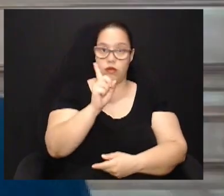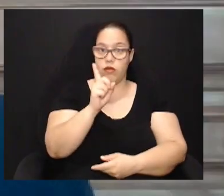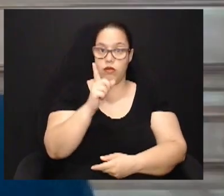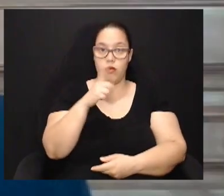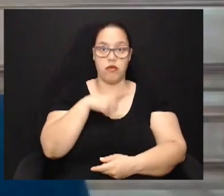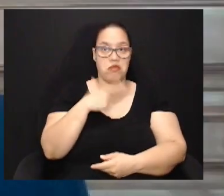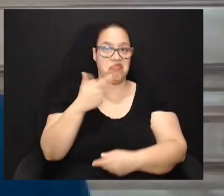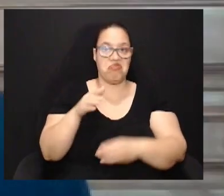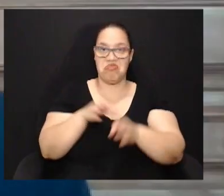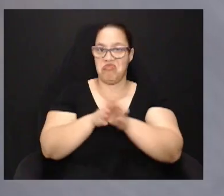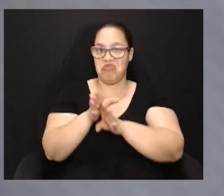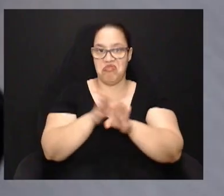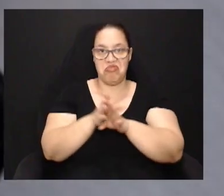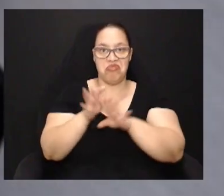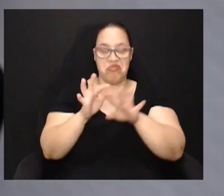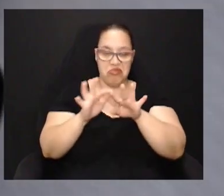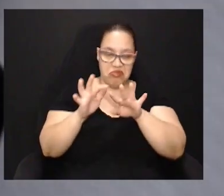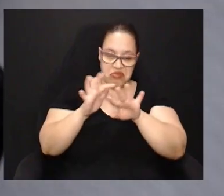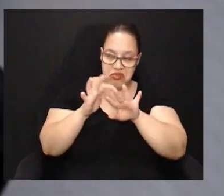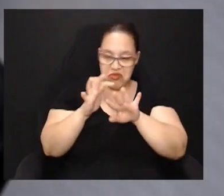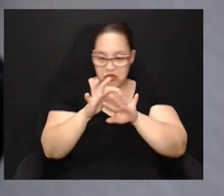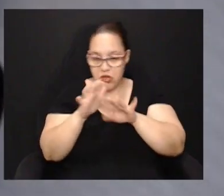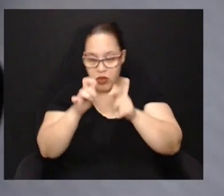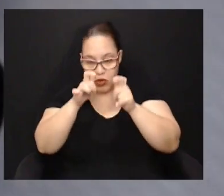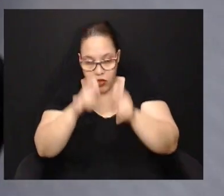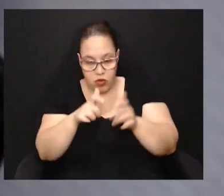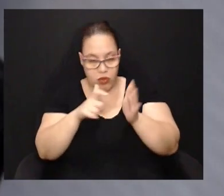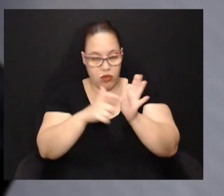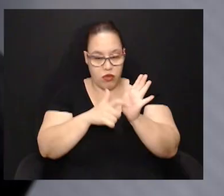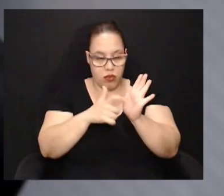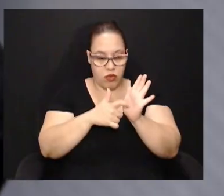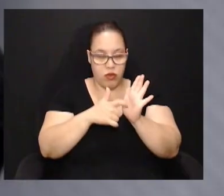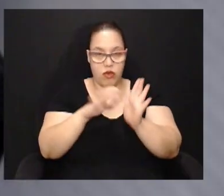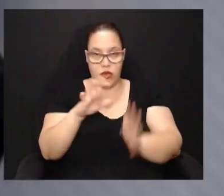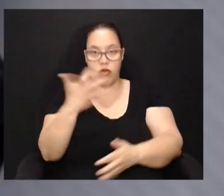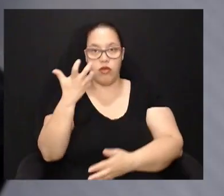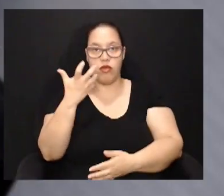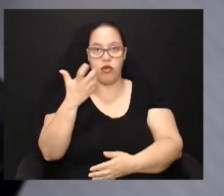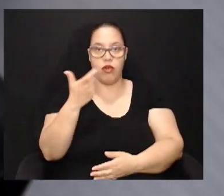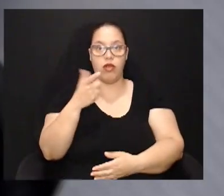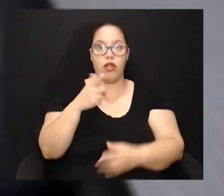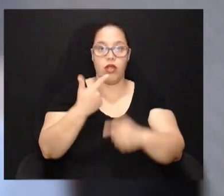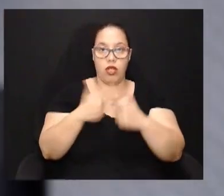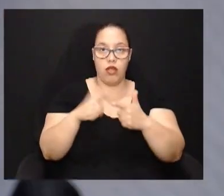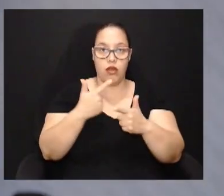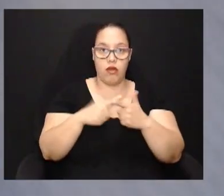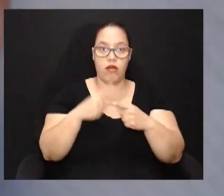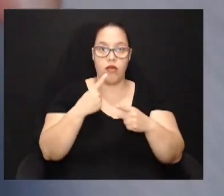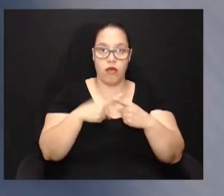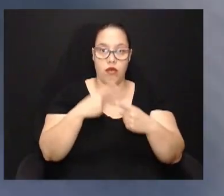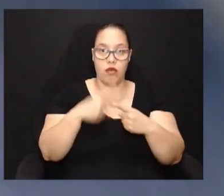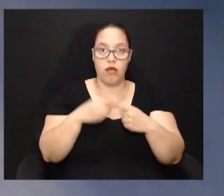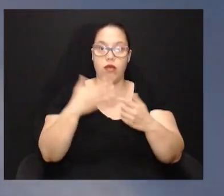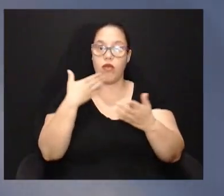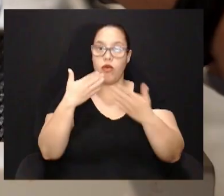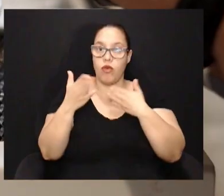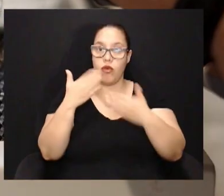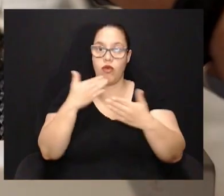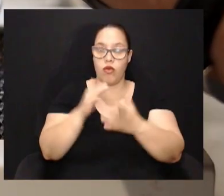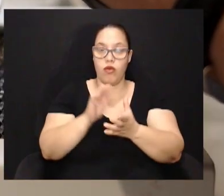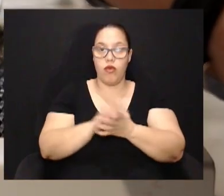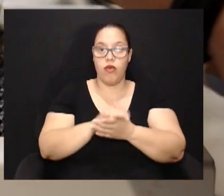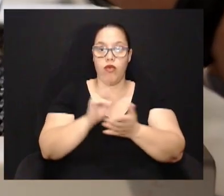pessoas, não existe nenhum indicativo ali na unha, um indicativo local de que esteja existindo algum problema. Até porque, como a